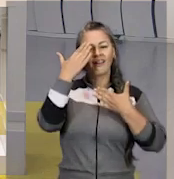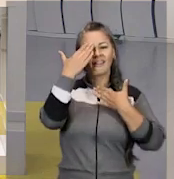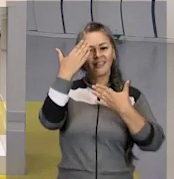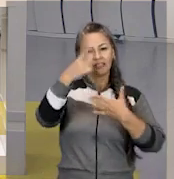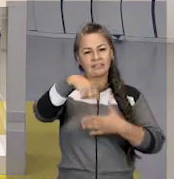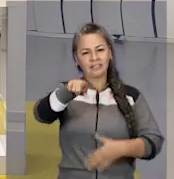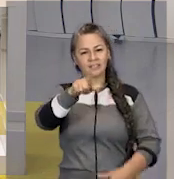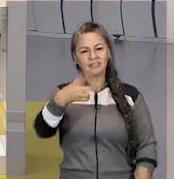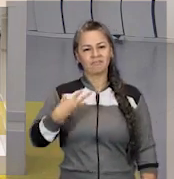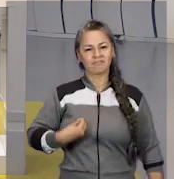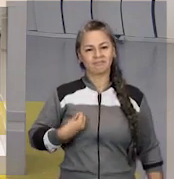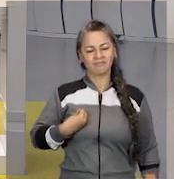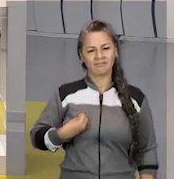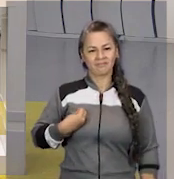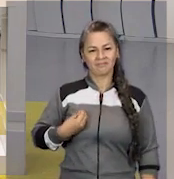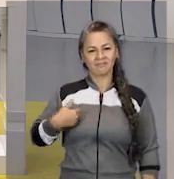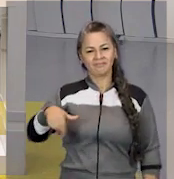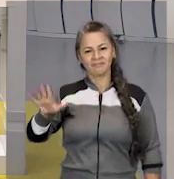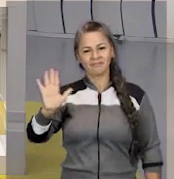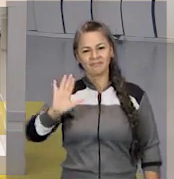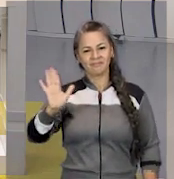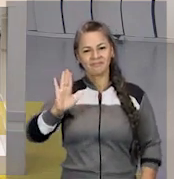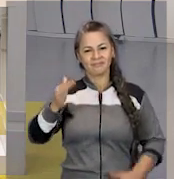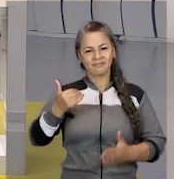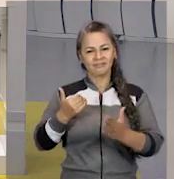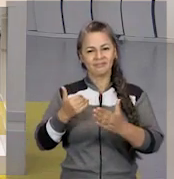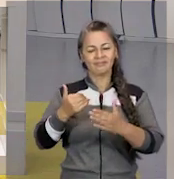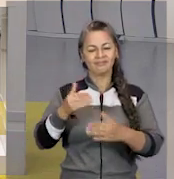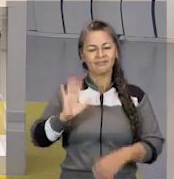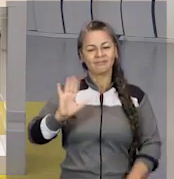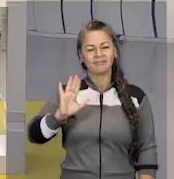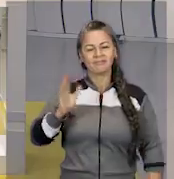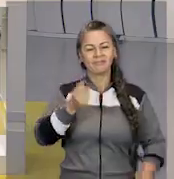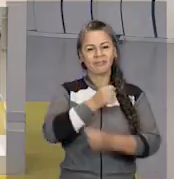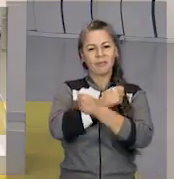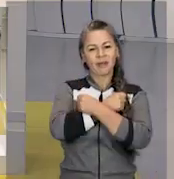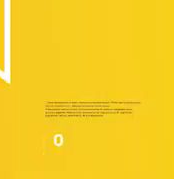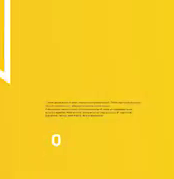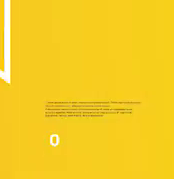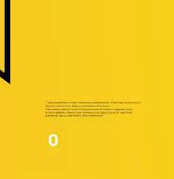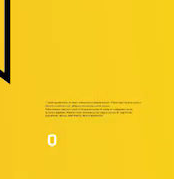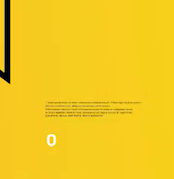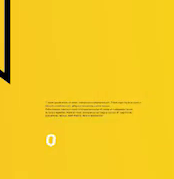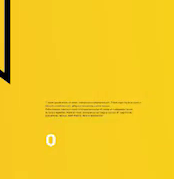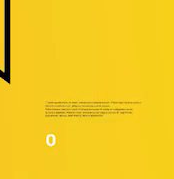a presença de todos vocês. Até a próxima aula. Um grande abraço e se cuide!